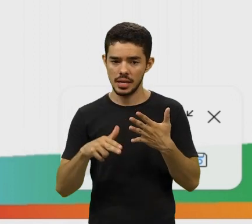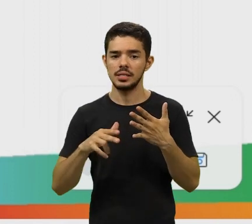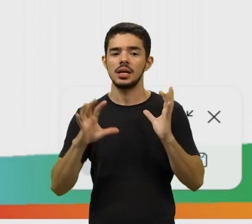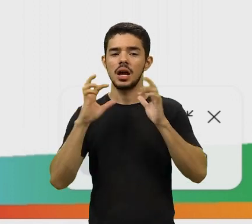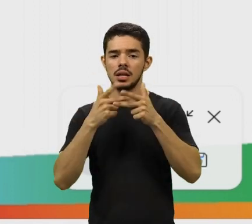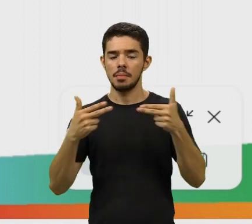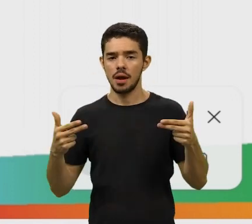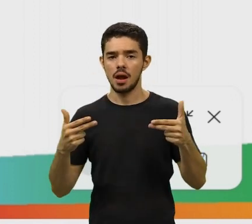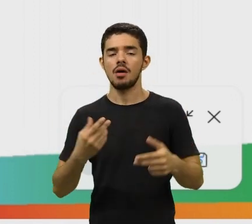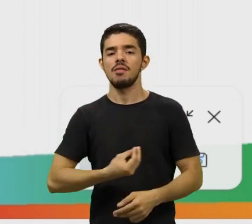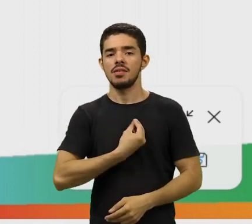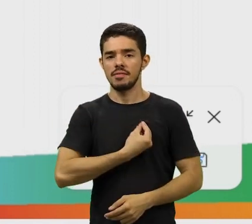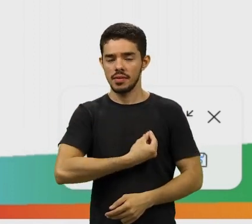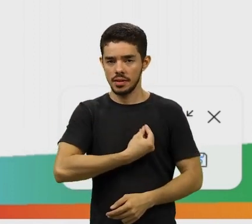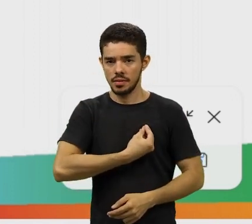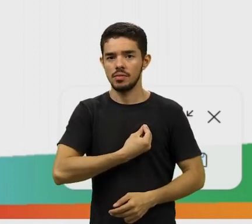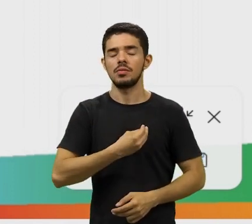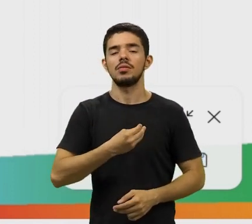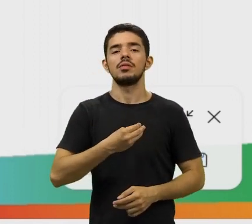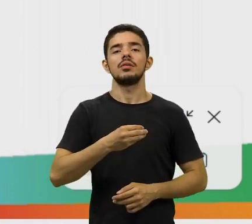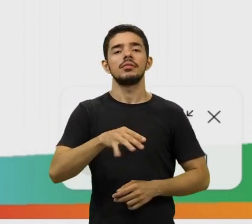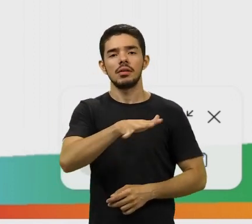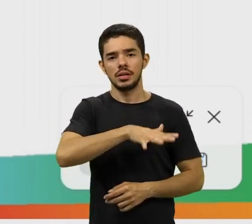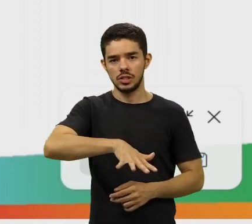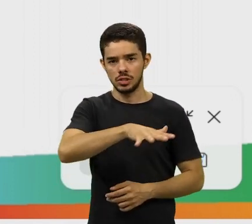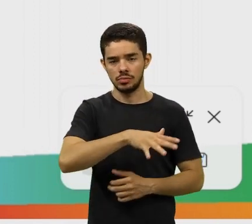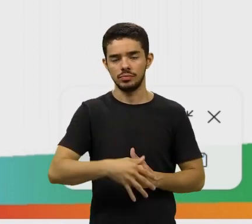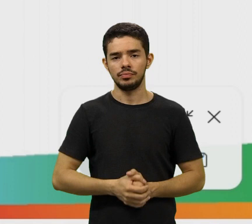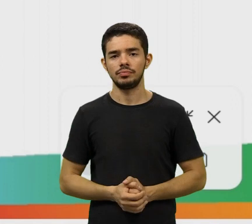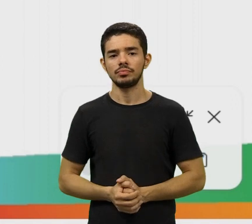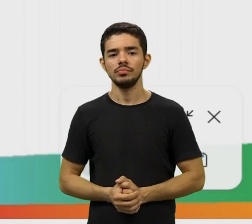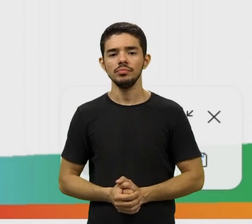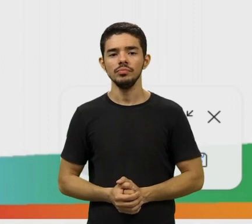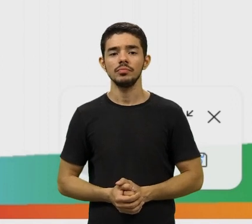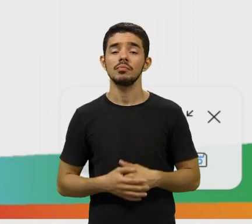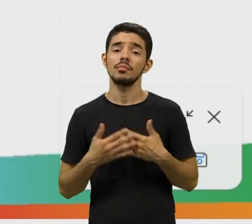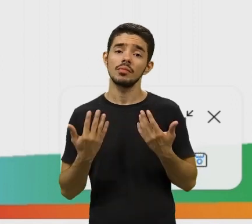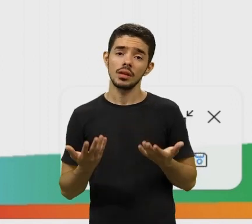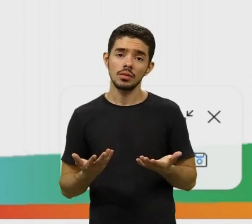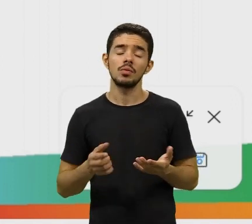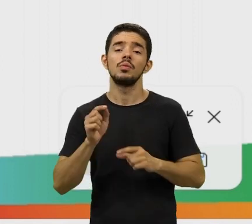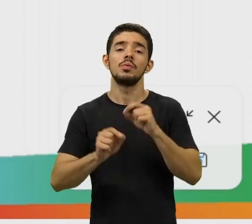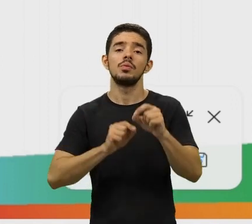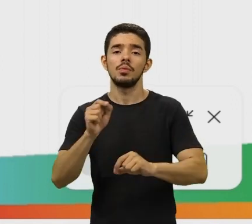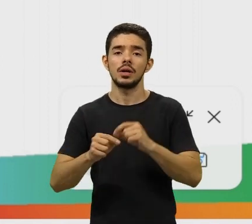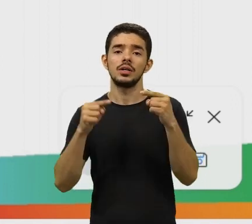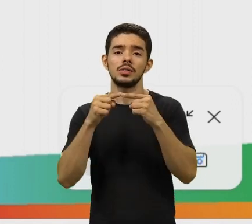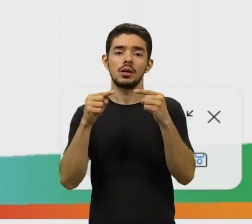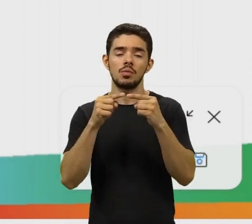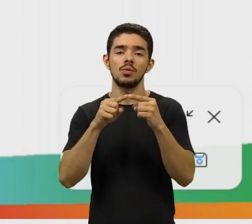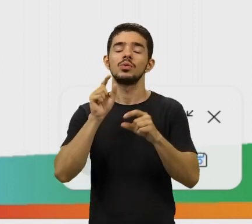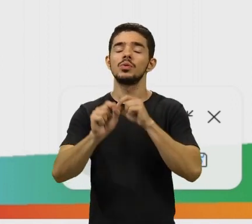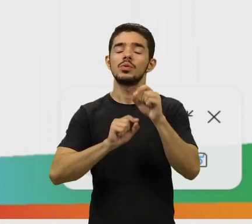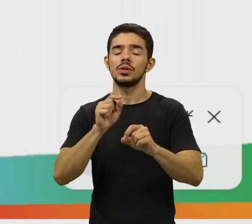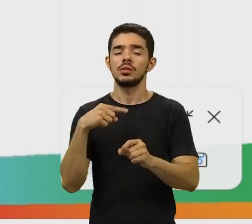espécie animal que estavam vivendo na região. Isso aqui se constitui o quê, de acordo